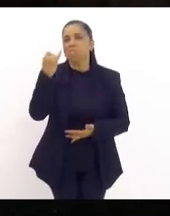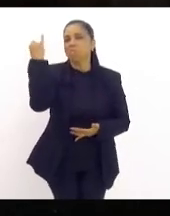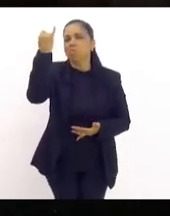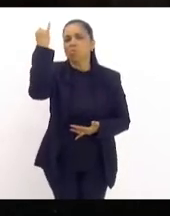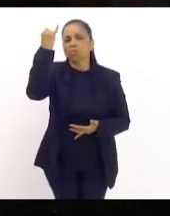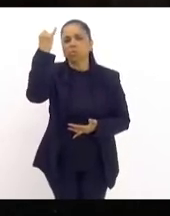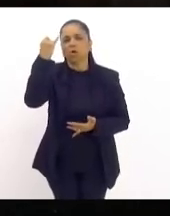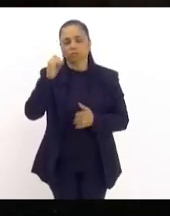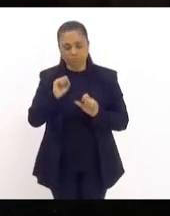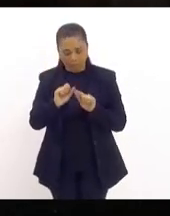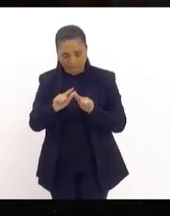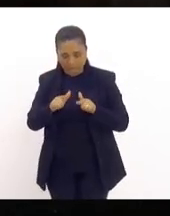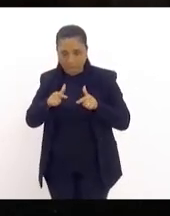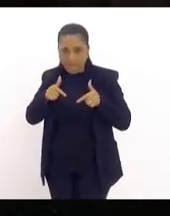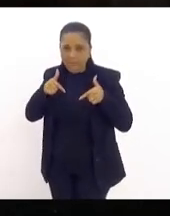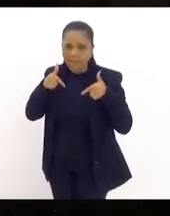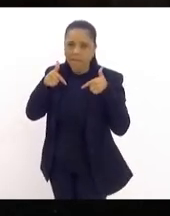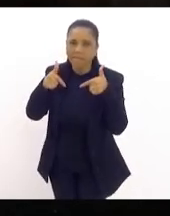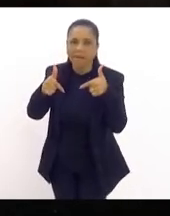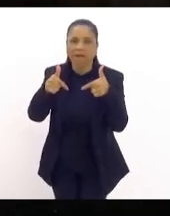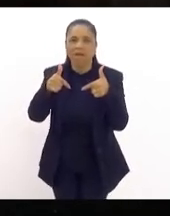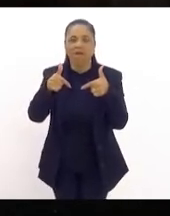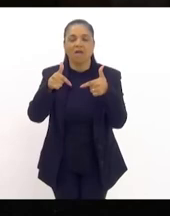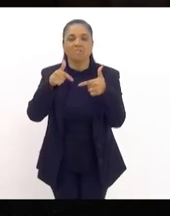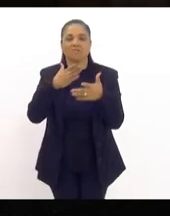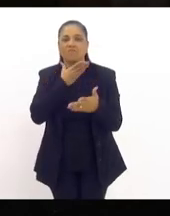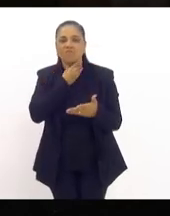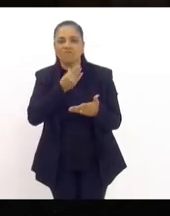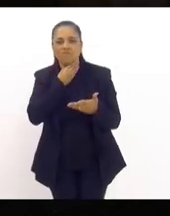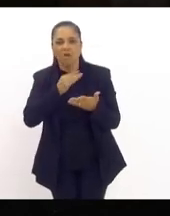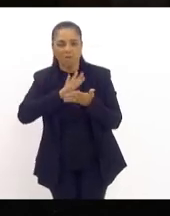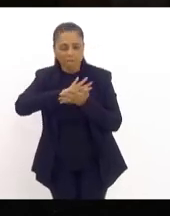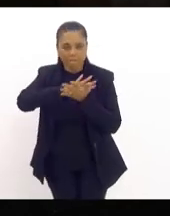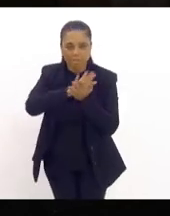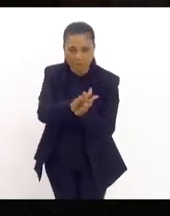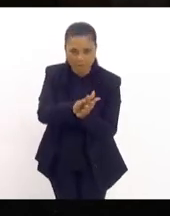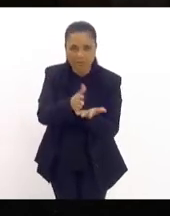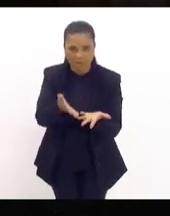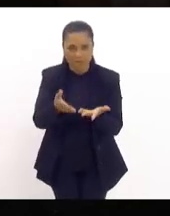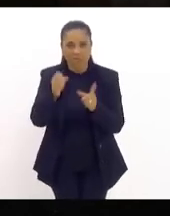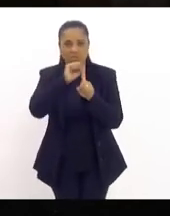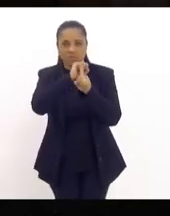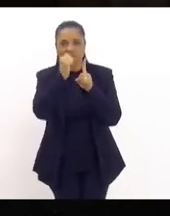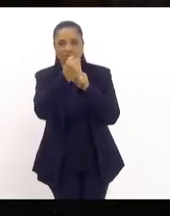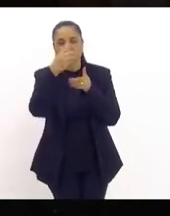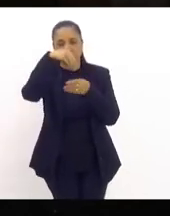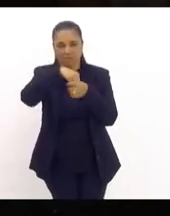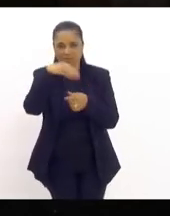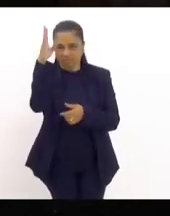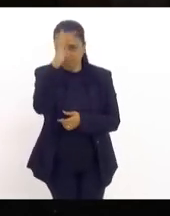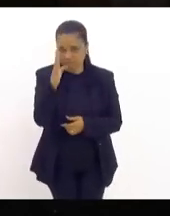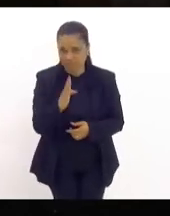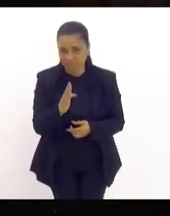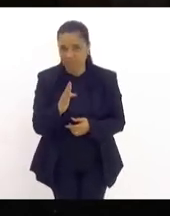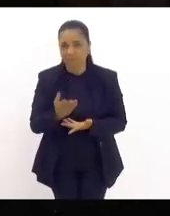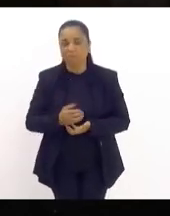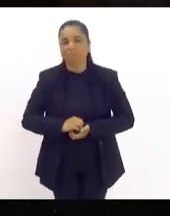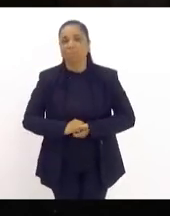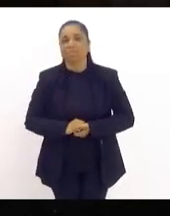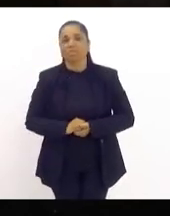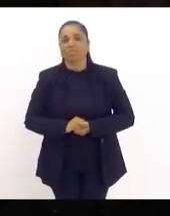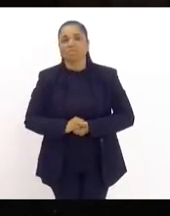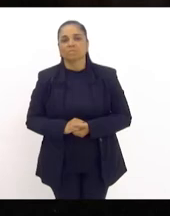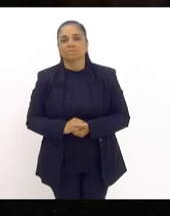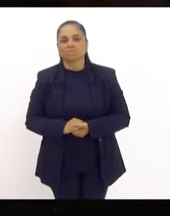enfrentar e derrotar o fascismo, a mentalidade fascista que existe hoje na sociedade brasileira. E,